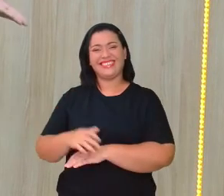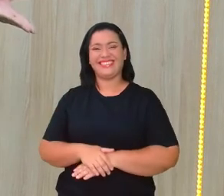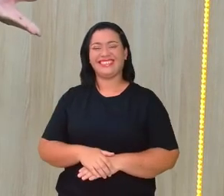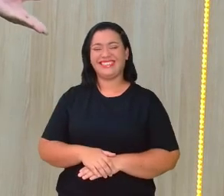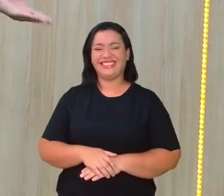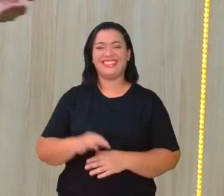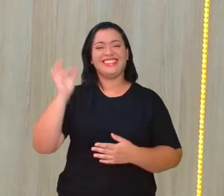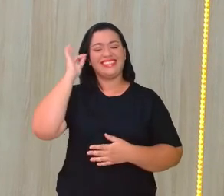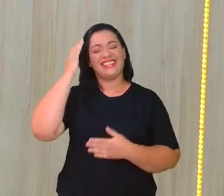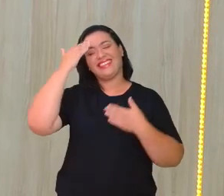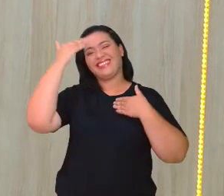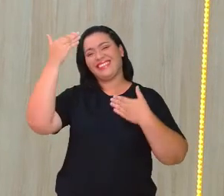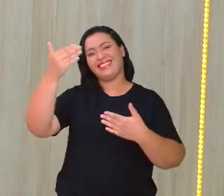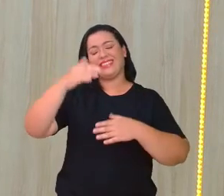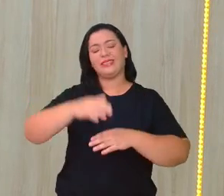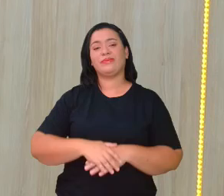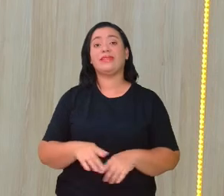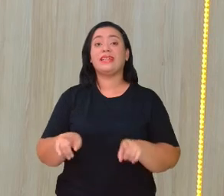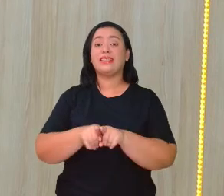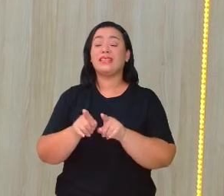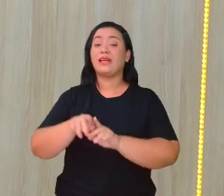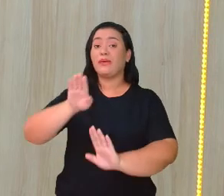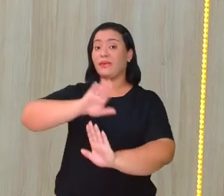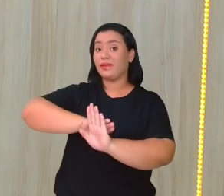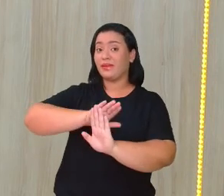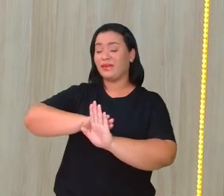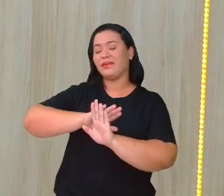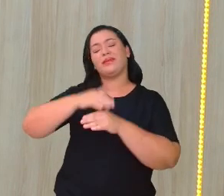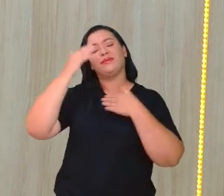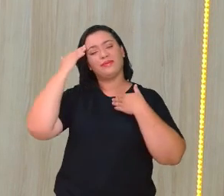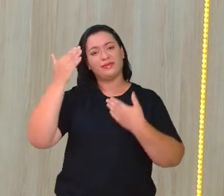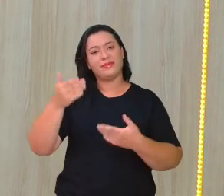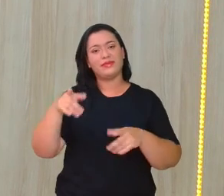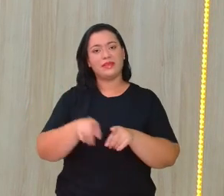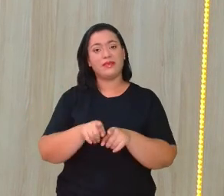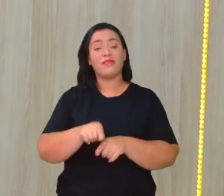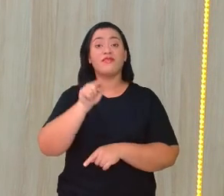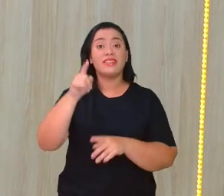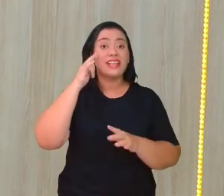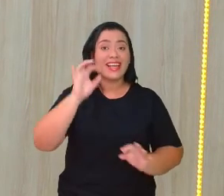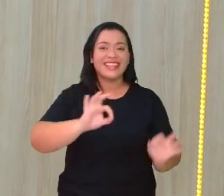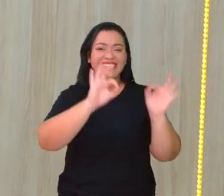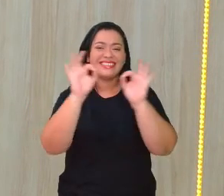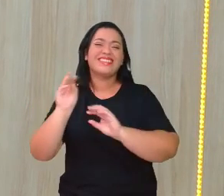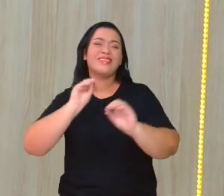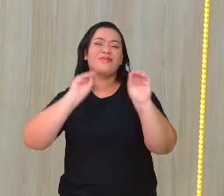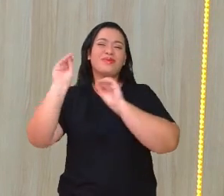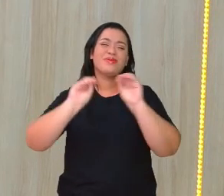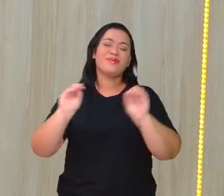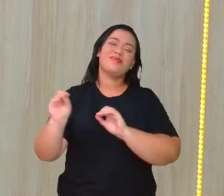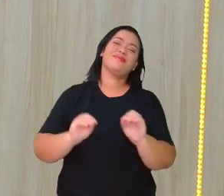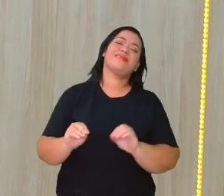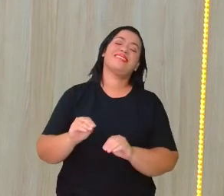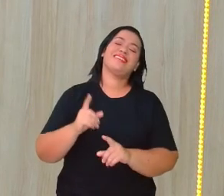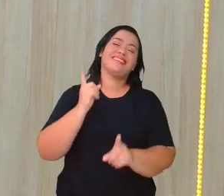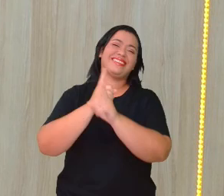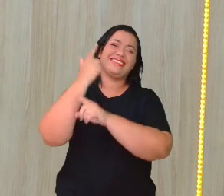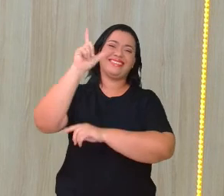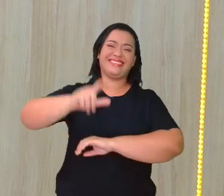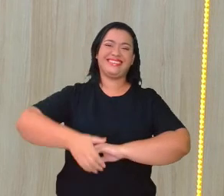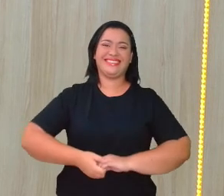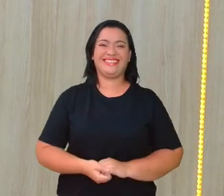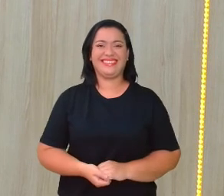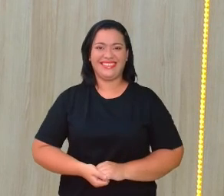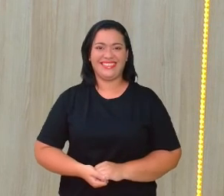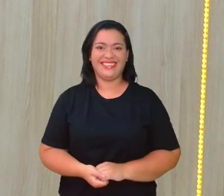Gisela, muito obrigado. Jonas e Cleitinho, que estão ali no estúdio também. Para você que está nos assistindo, um cheiro e até a próxima.